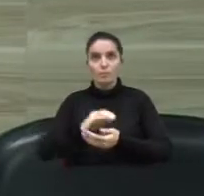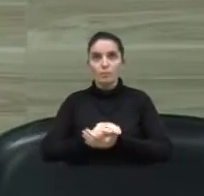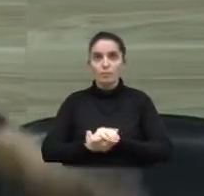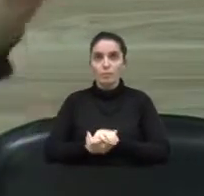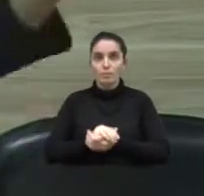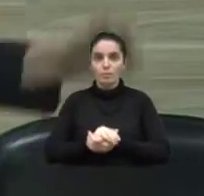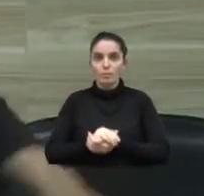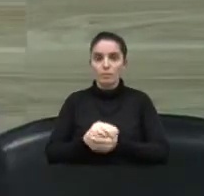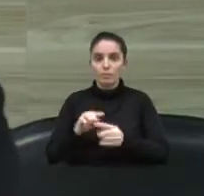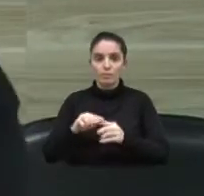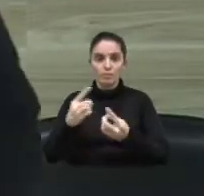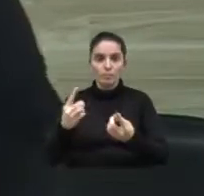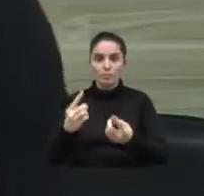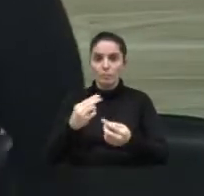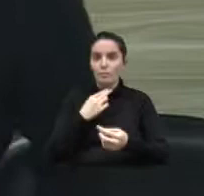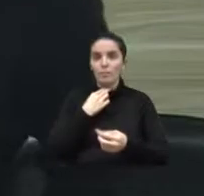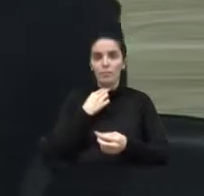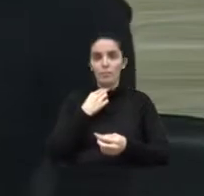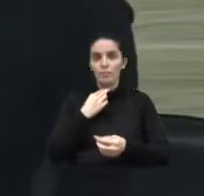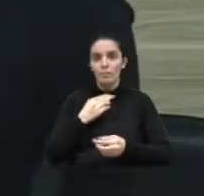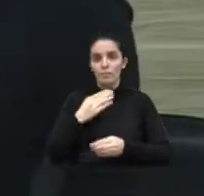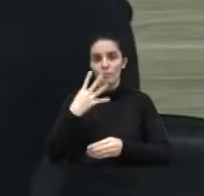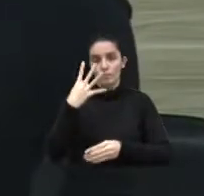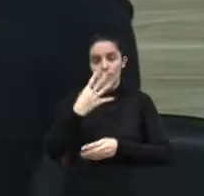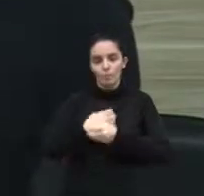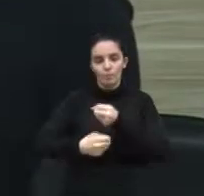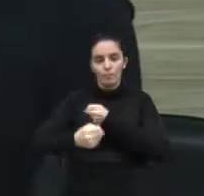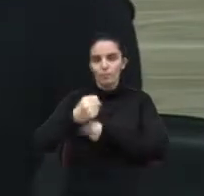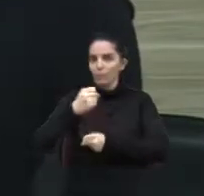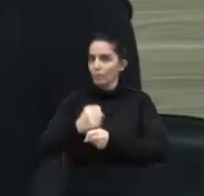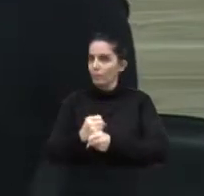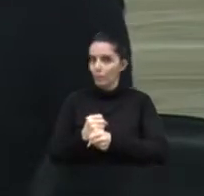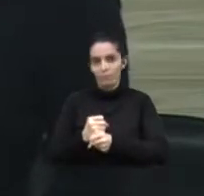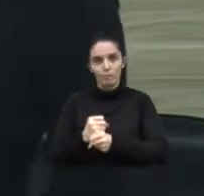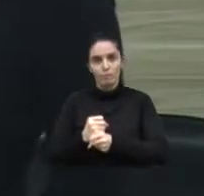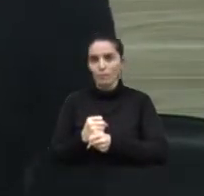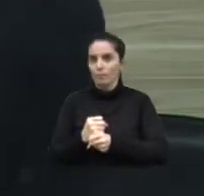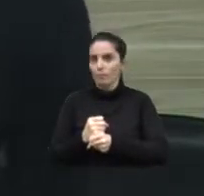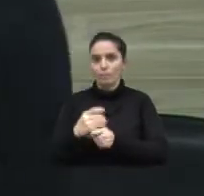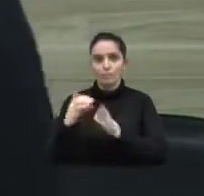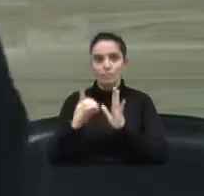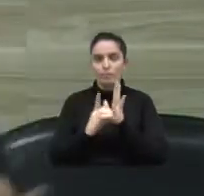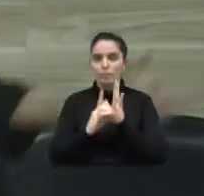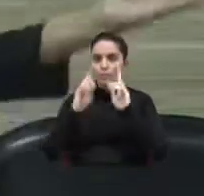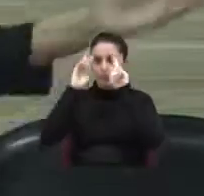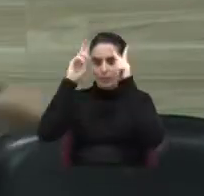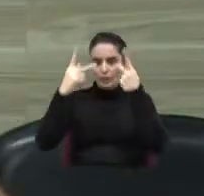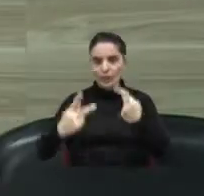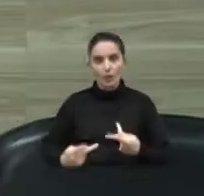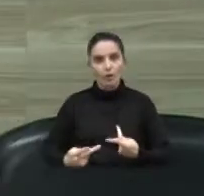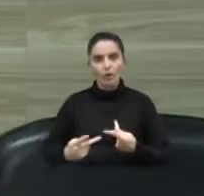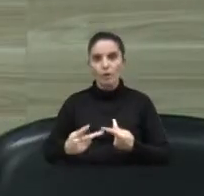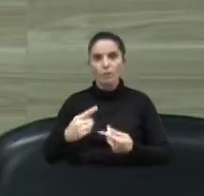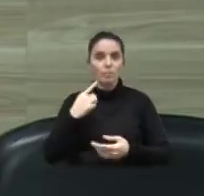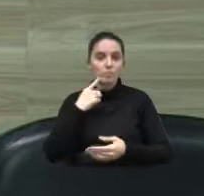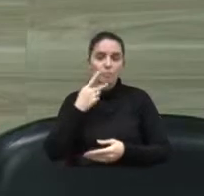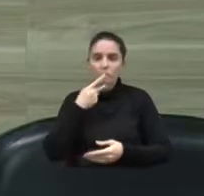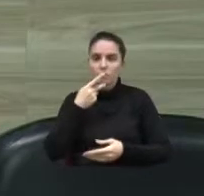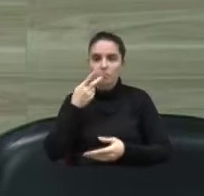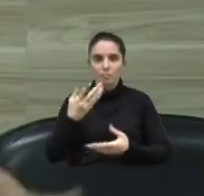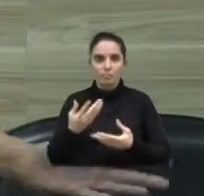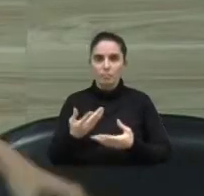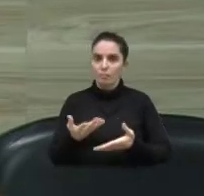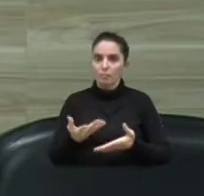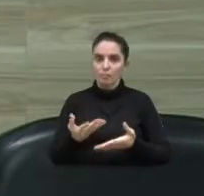poderia deixar 4 anos de trabalho que tivemos à frente da Comissão de Direitos Humanos ser falada como se a gente defendesse